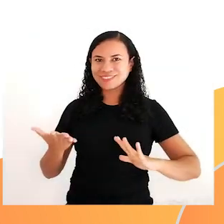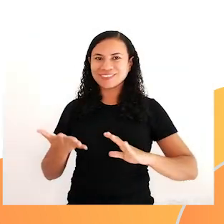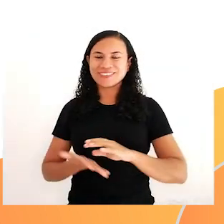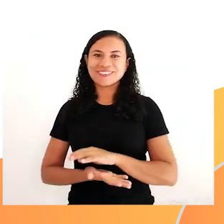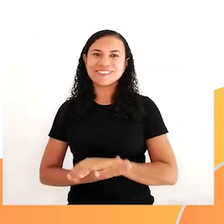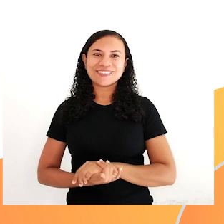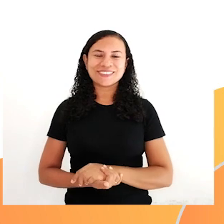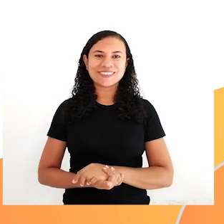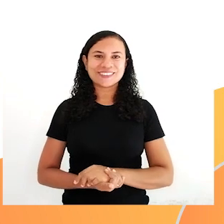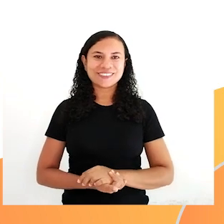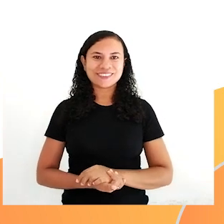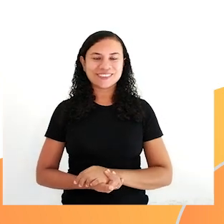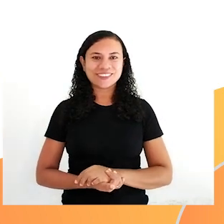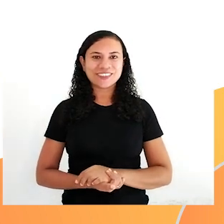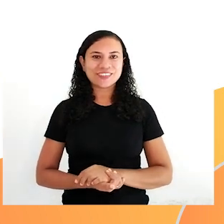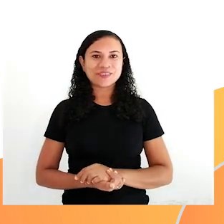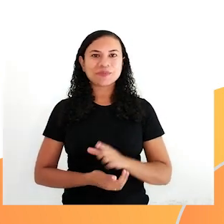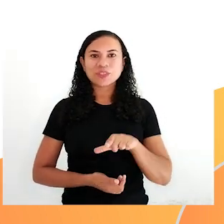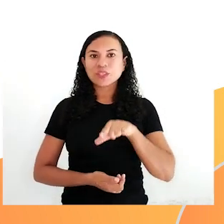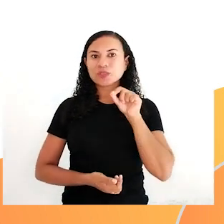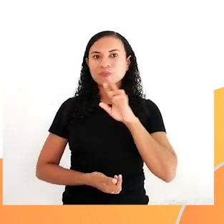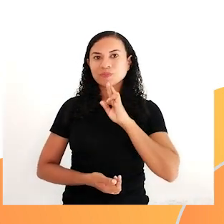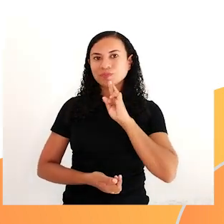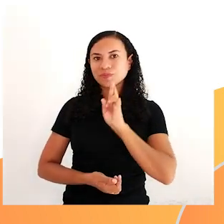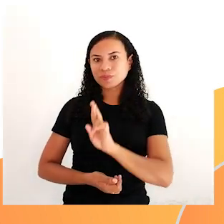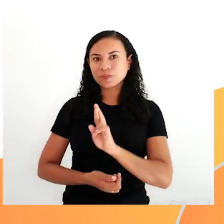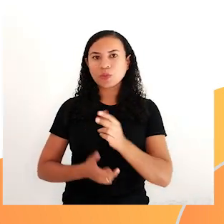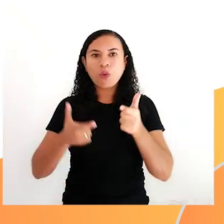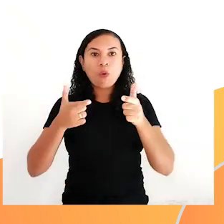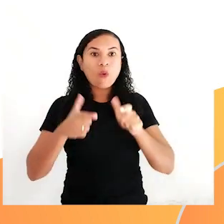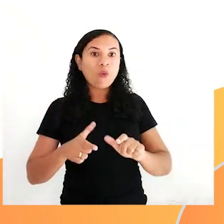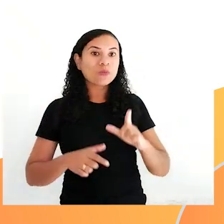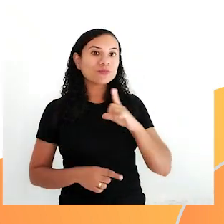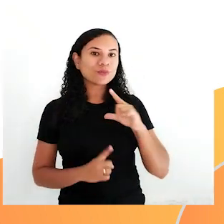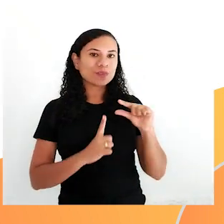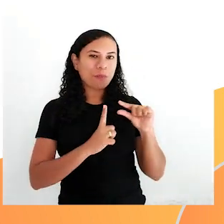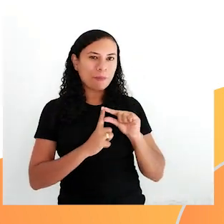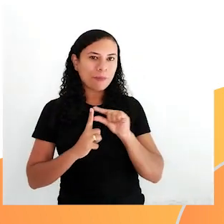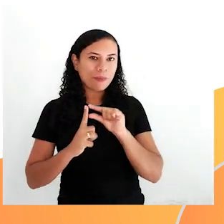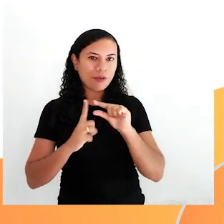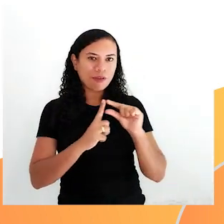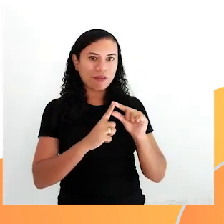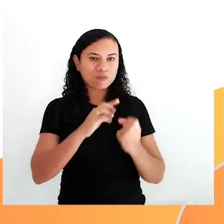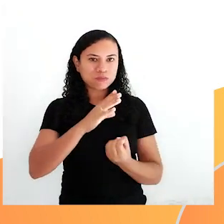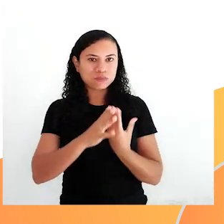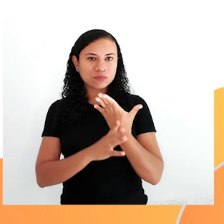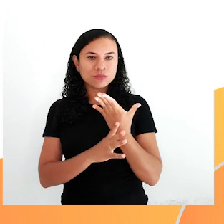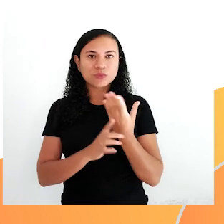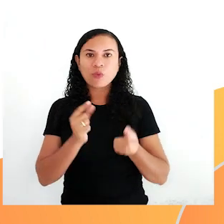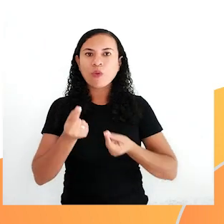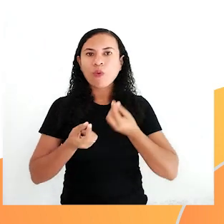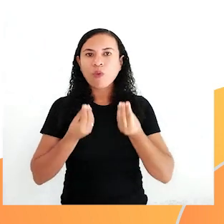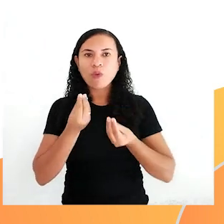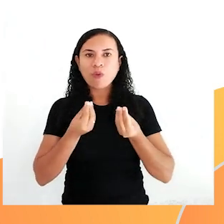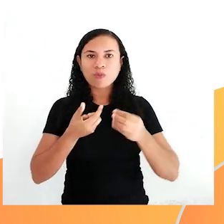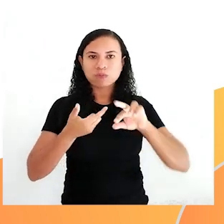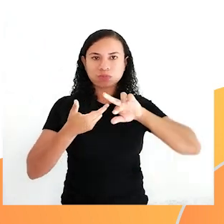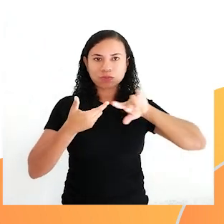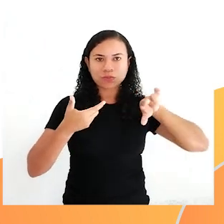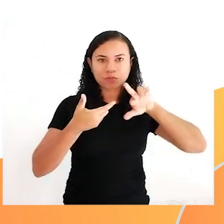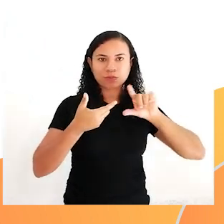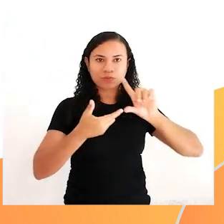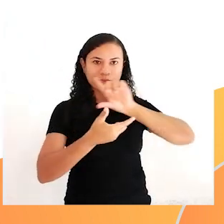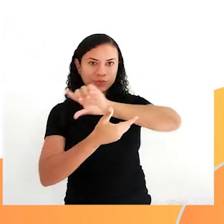Agora vamos aos nossos exercícios. Marque a alternativa cujas palavras tenham sido